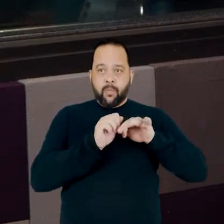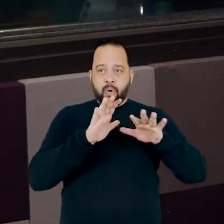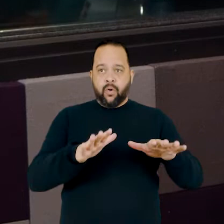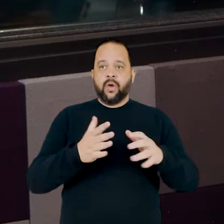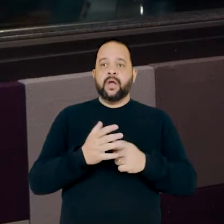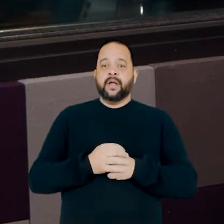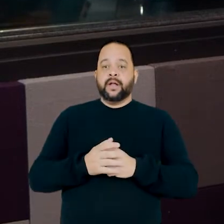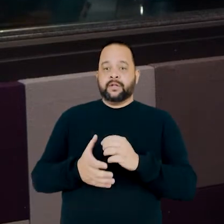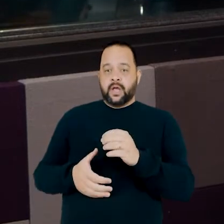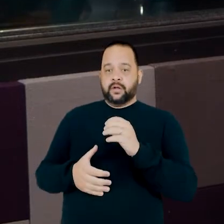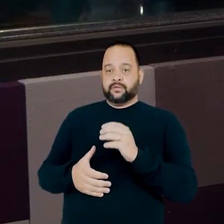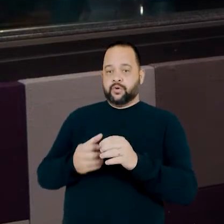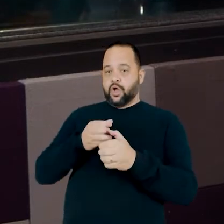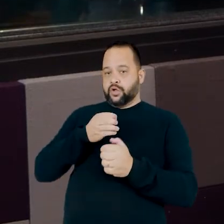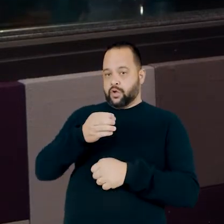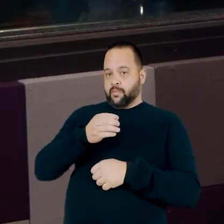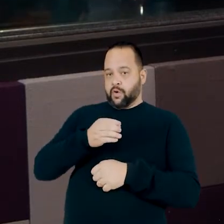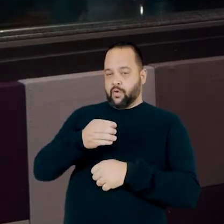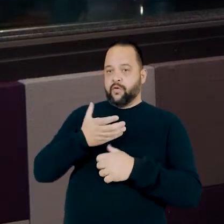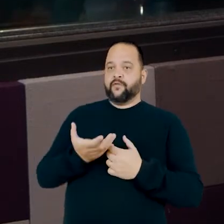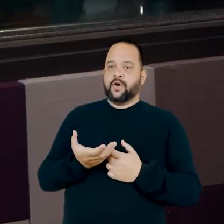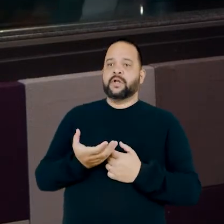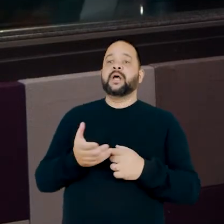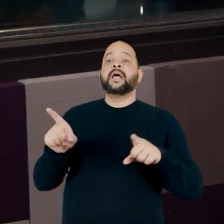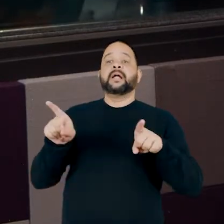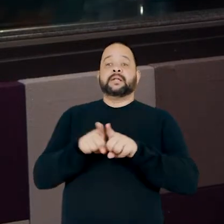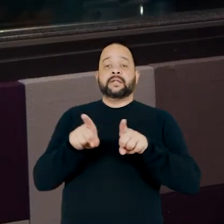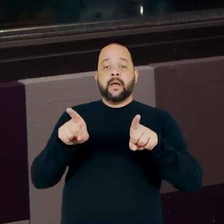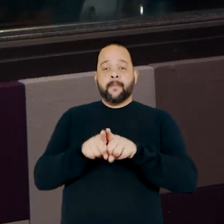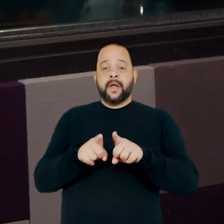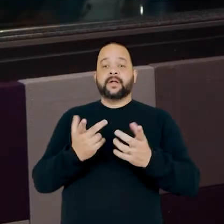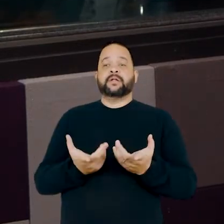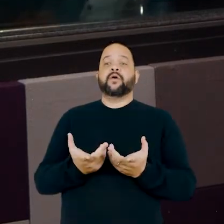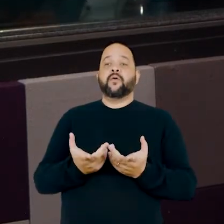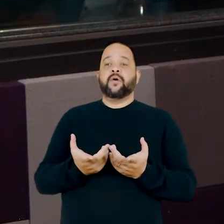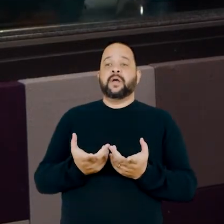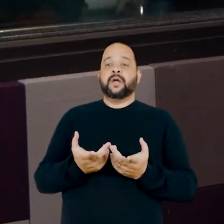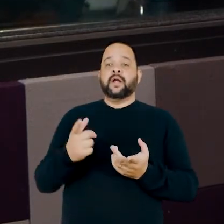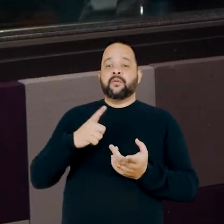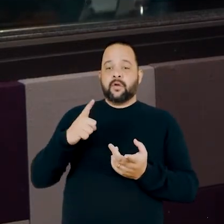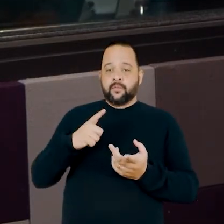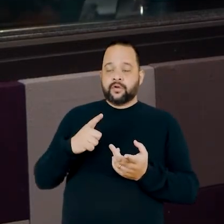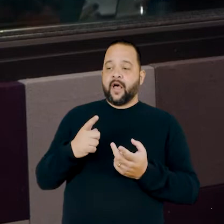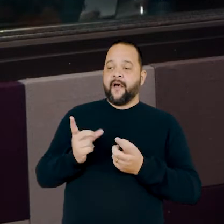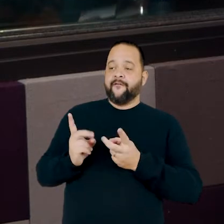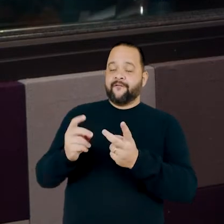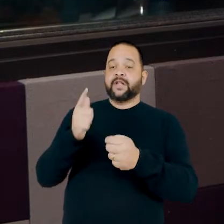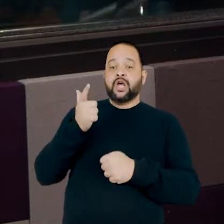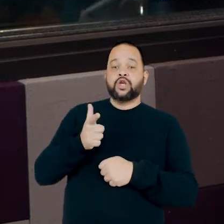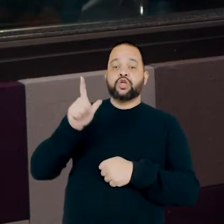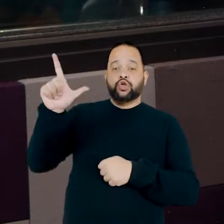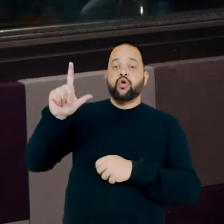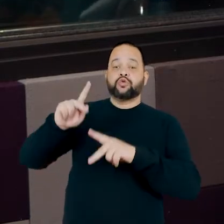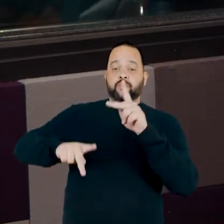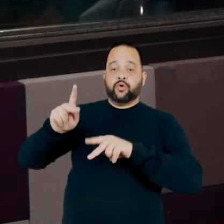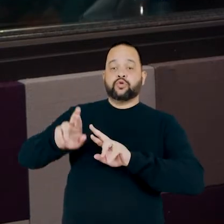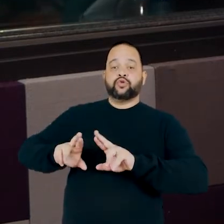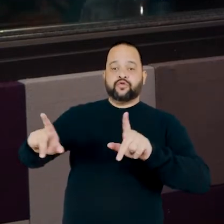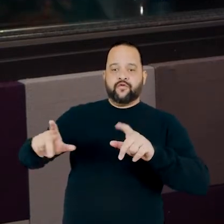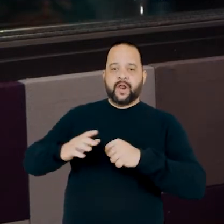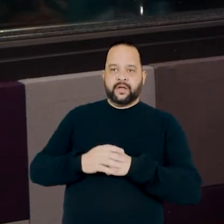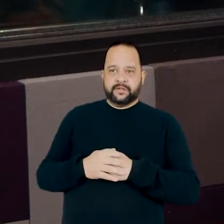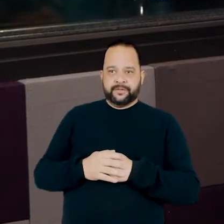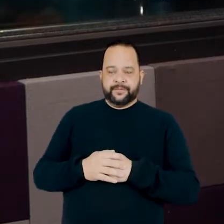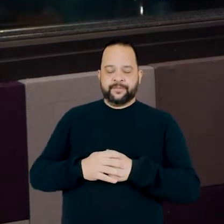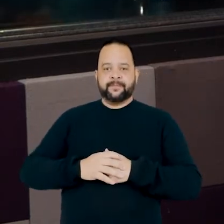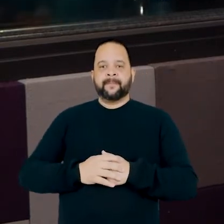SM7B, né? Também deu muita força pra outras linhas. A gente tem uma linha que chama Motive, que é uma linha mais